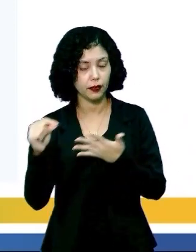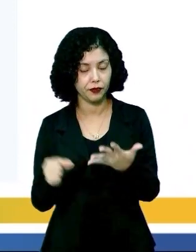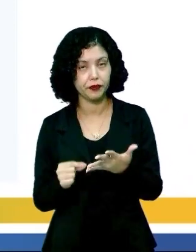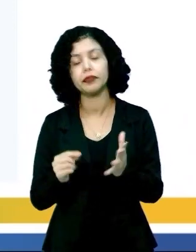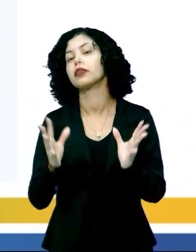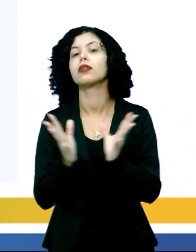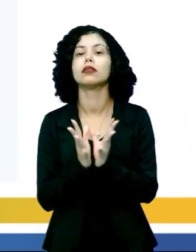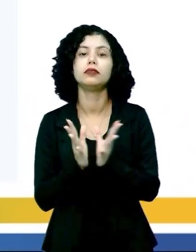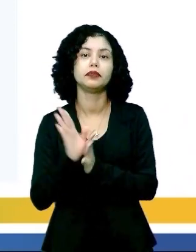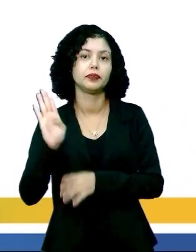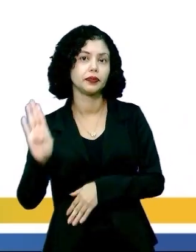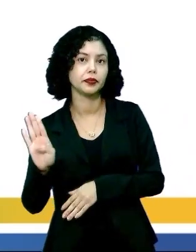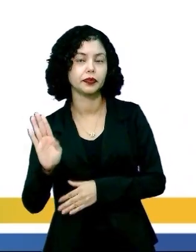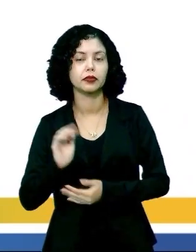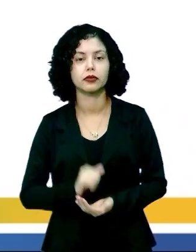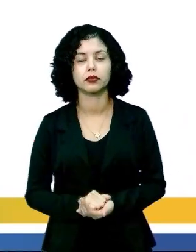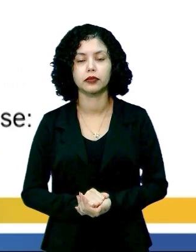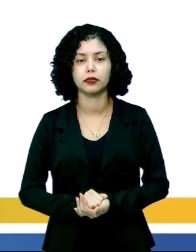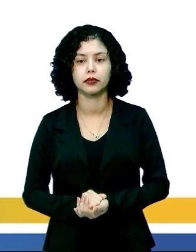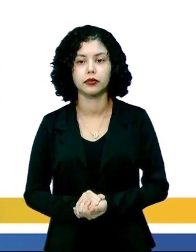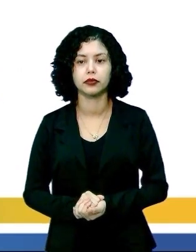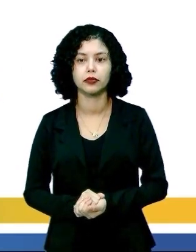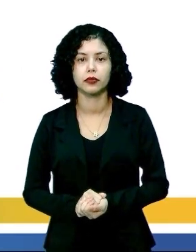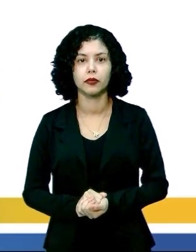do conjunto B.